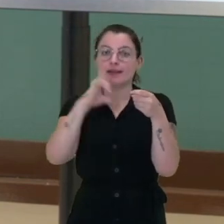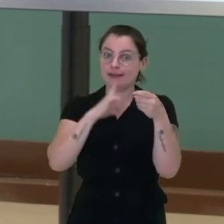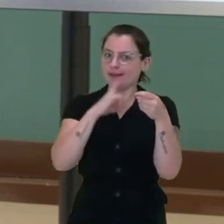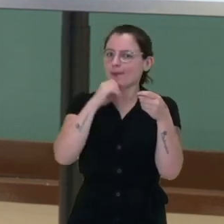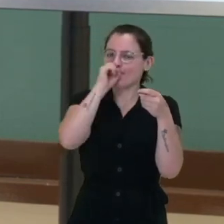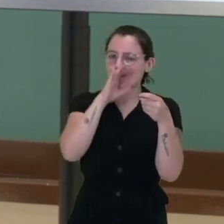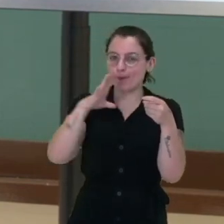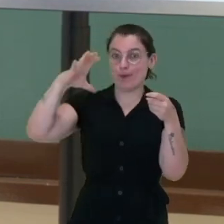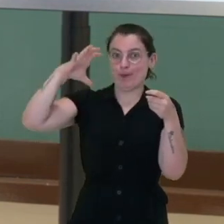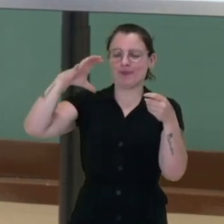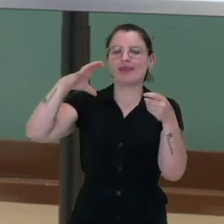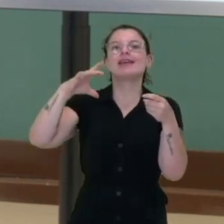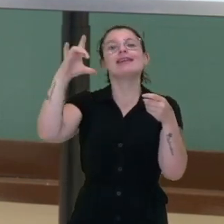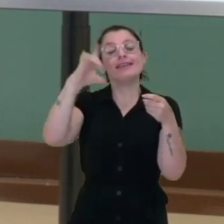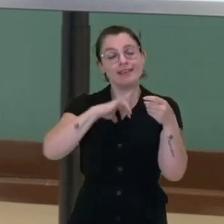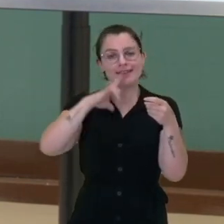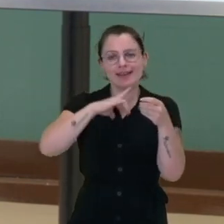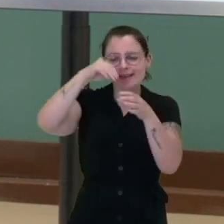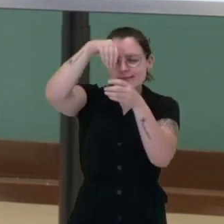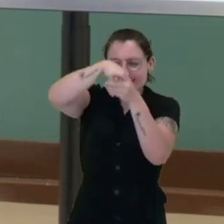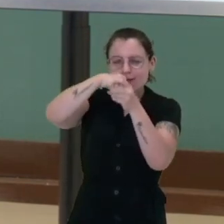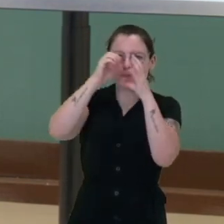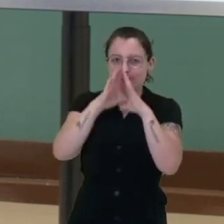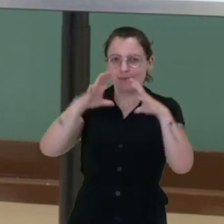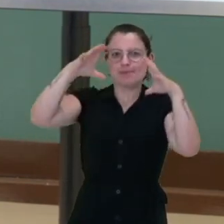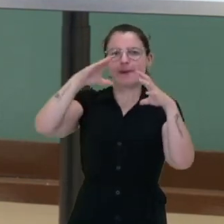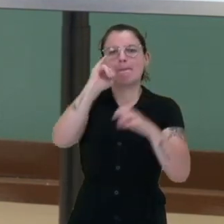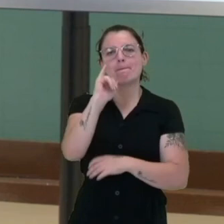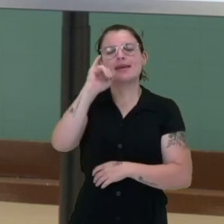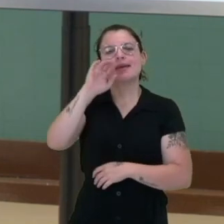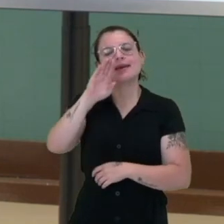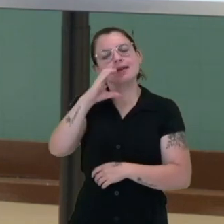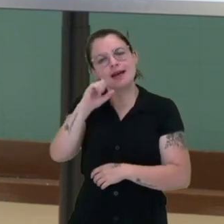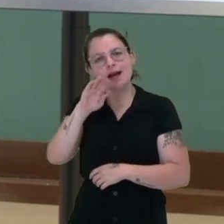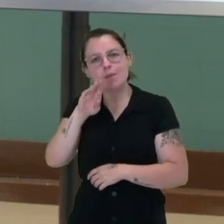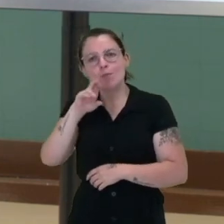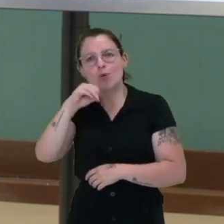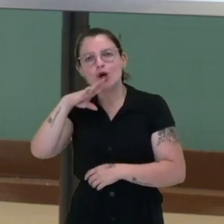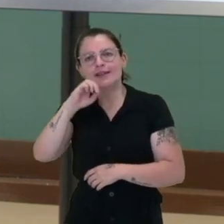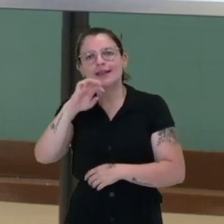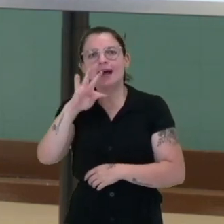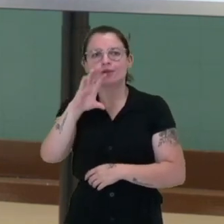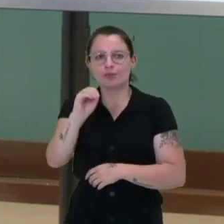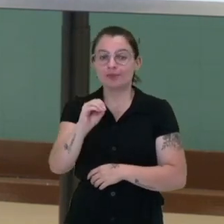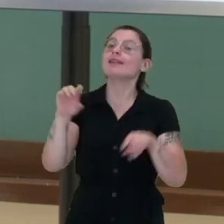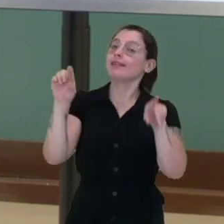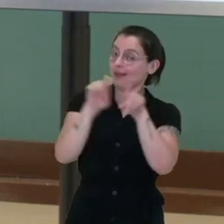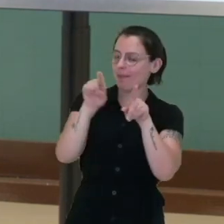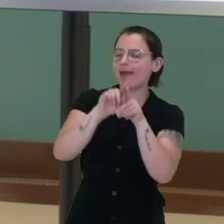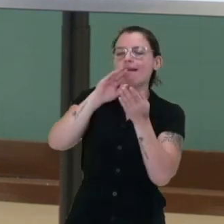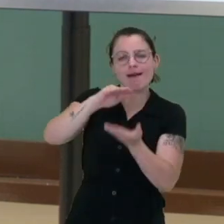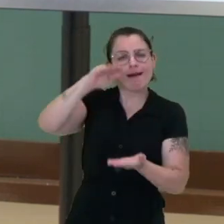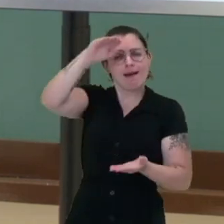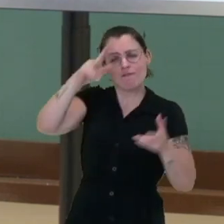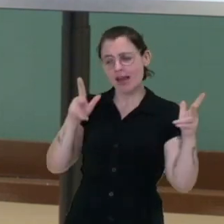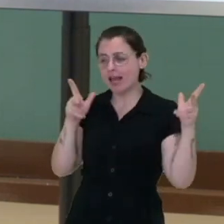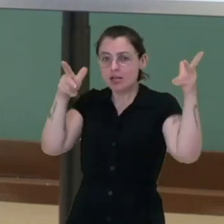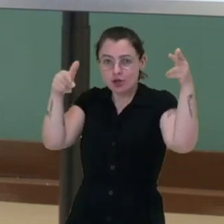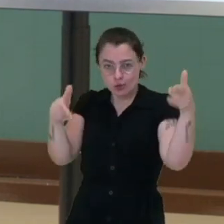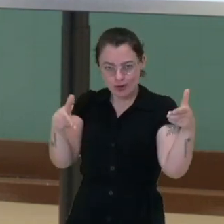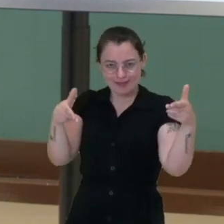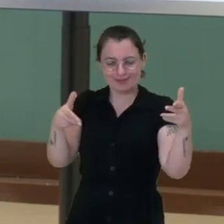bexiga cheia de bicarbonato. E a mesma coisa para a garrafa maior. vinagre, bexiga e